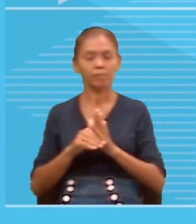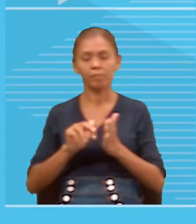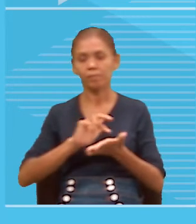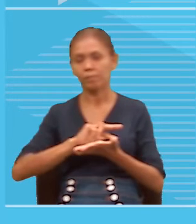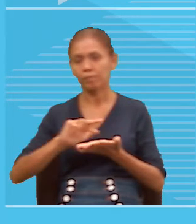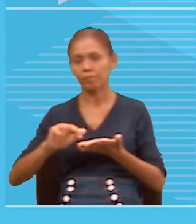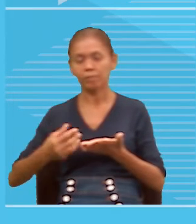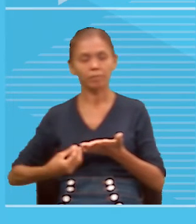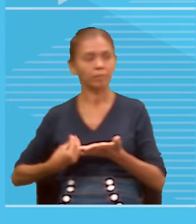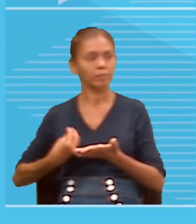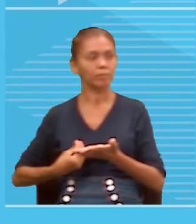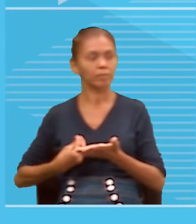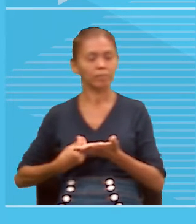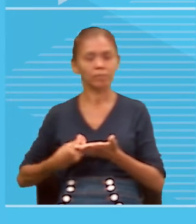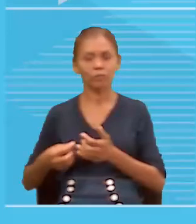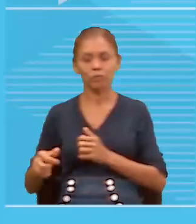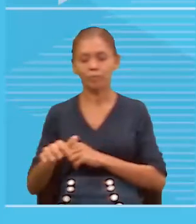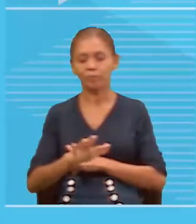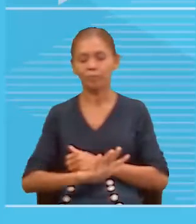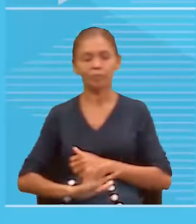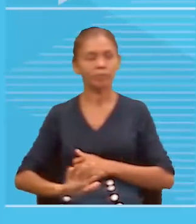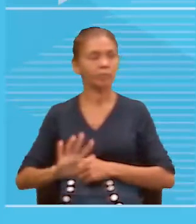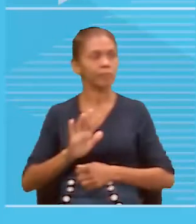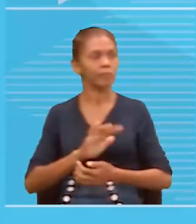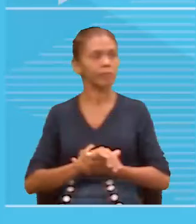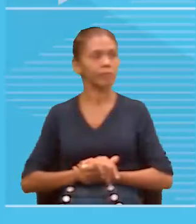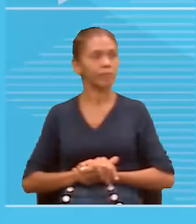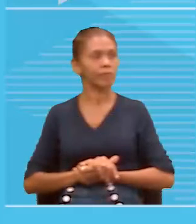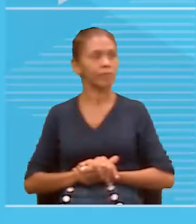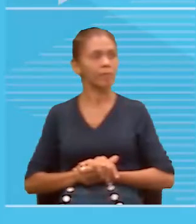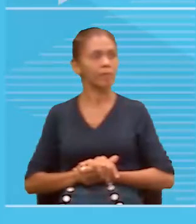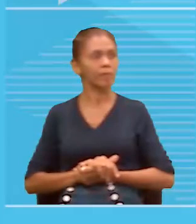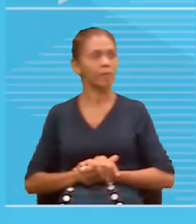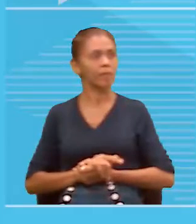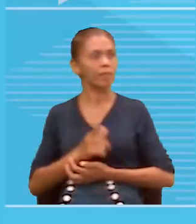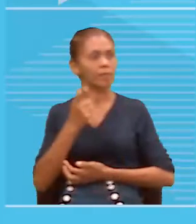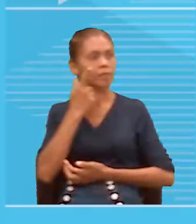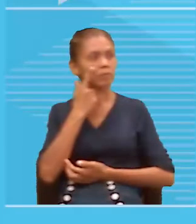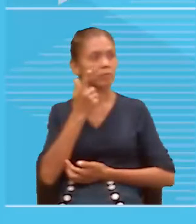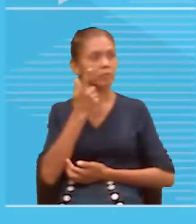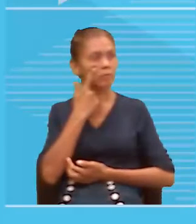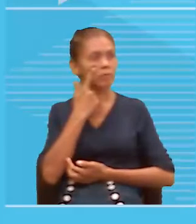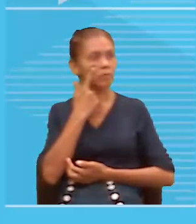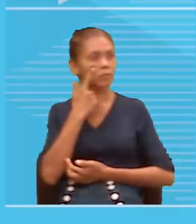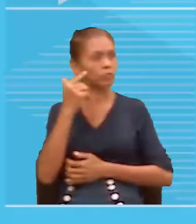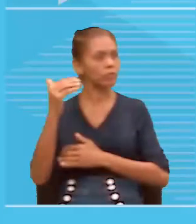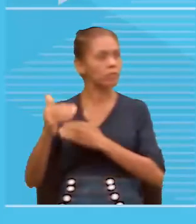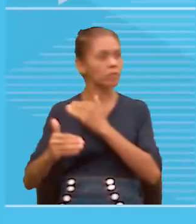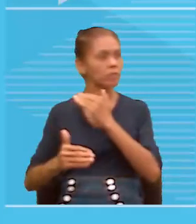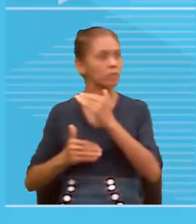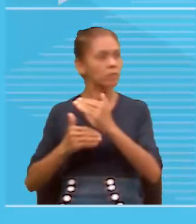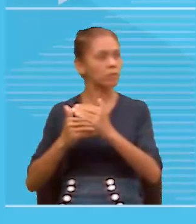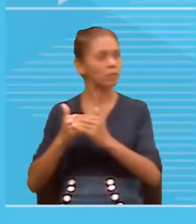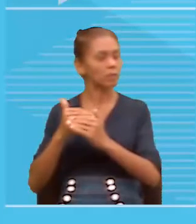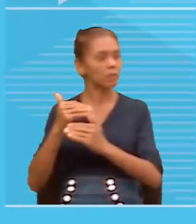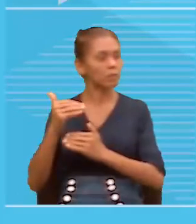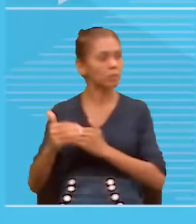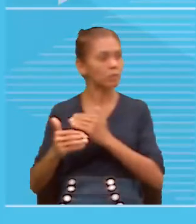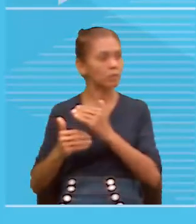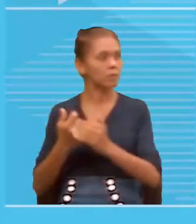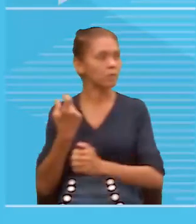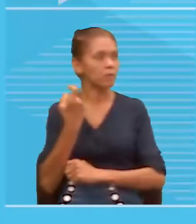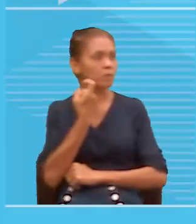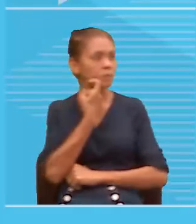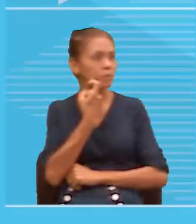seres vivos no ambiente terrestre Tá certo então olha só olha aí dentro dessas linhas evolutivas né esse peixe fora